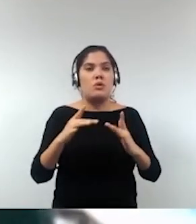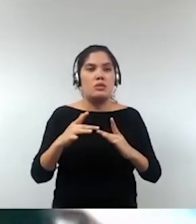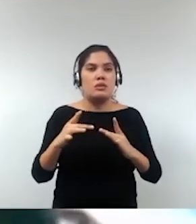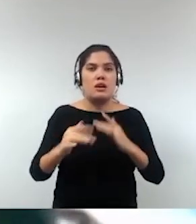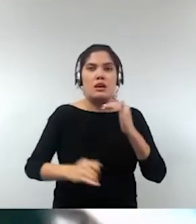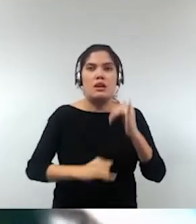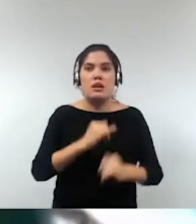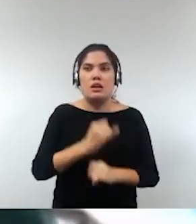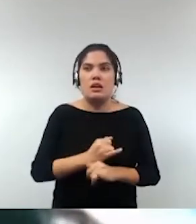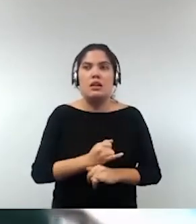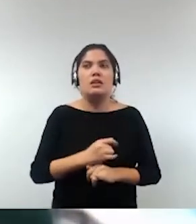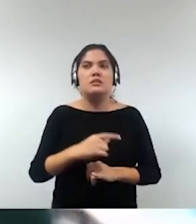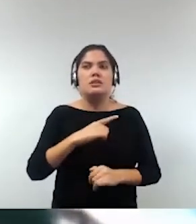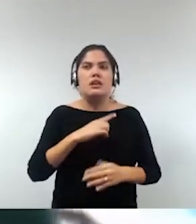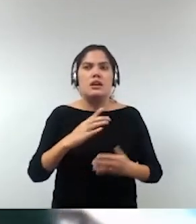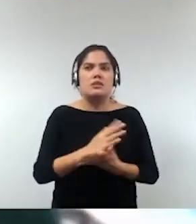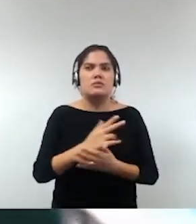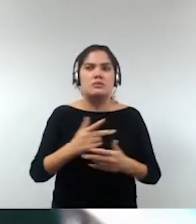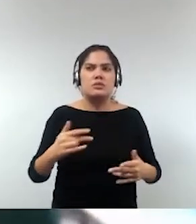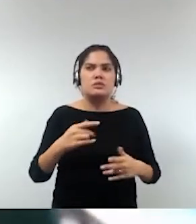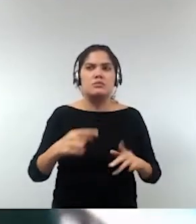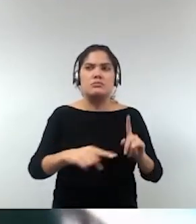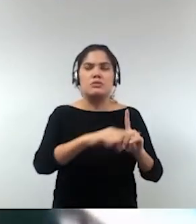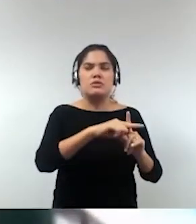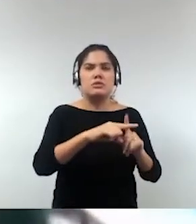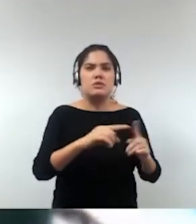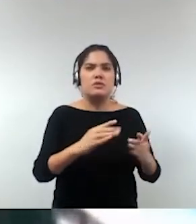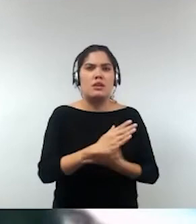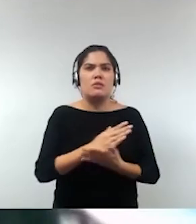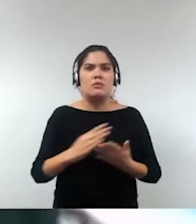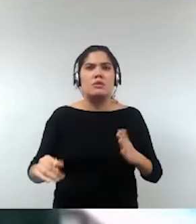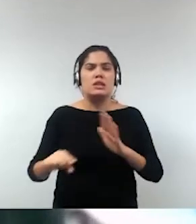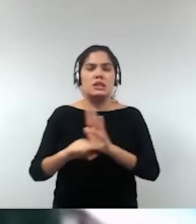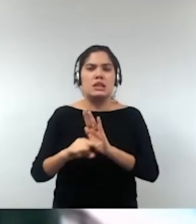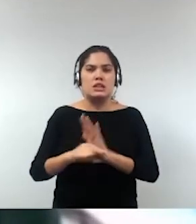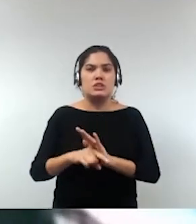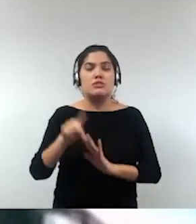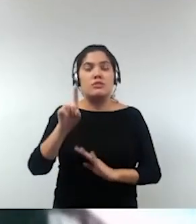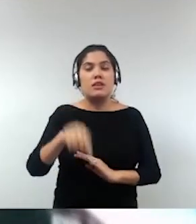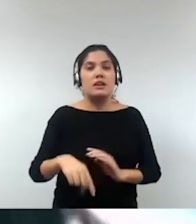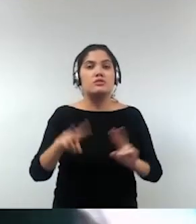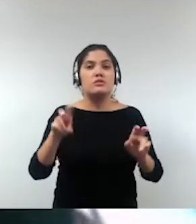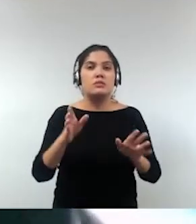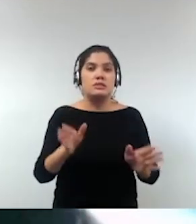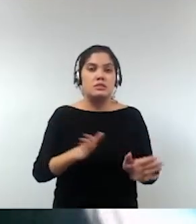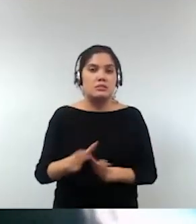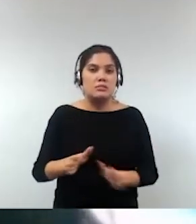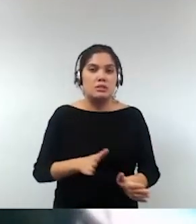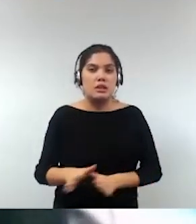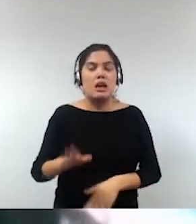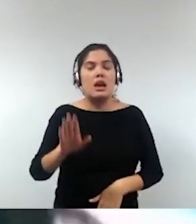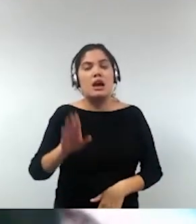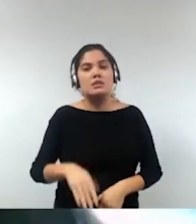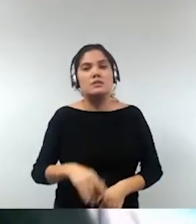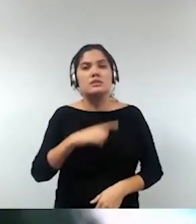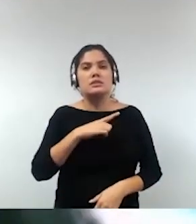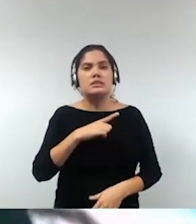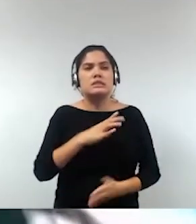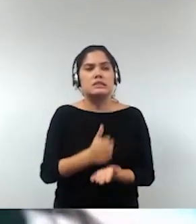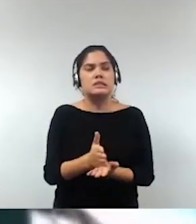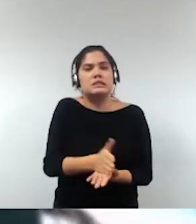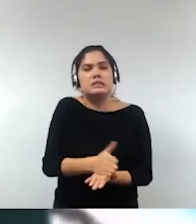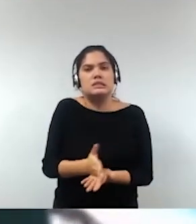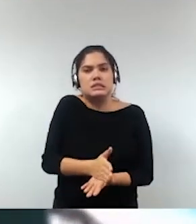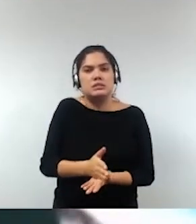online, tem algumas coisas positivas, algumas coisas negativas. Negativas é a questão da acessibilidade e a questão, às vezes, da instabilidade,